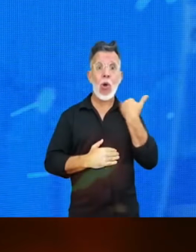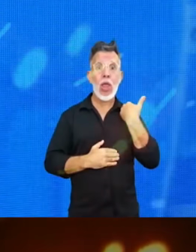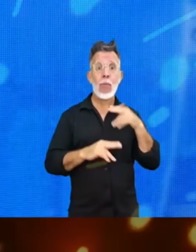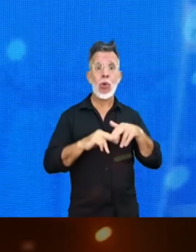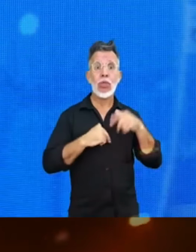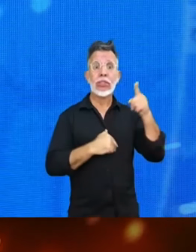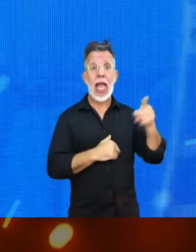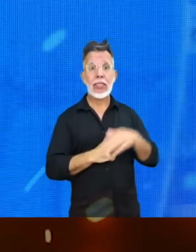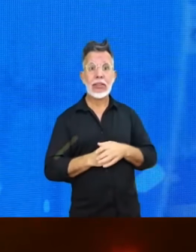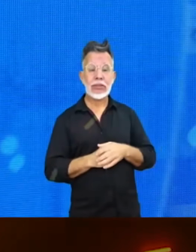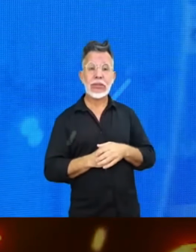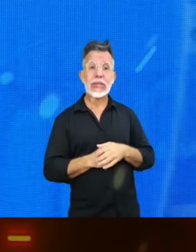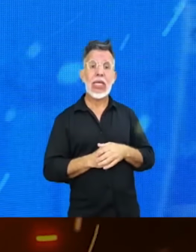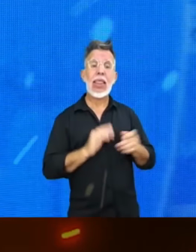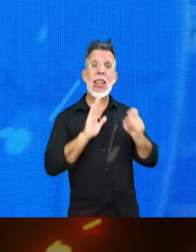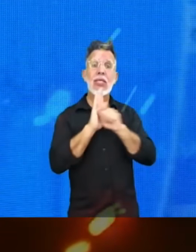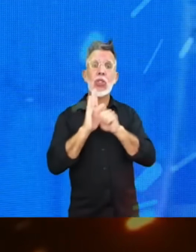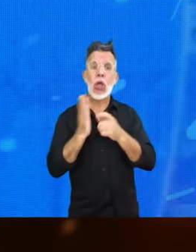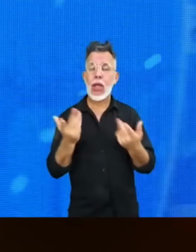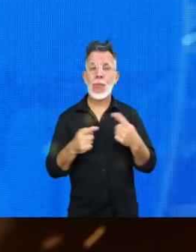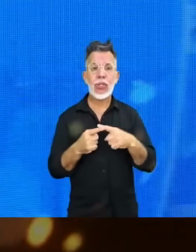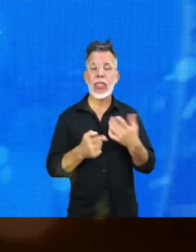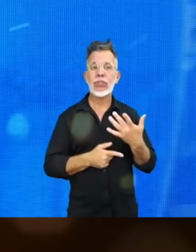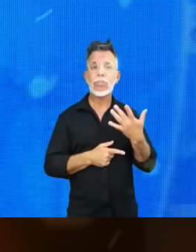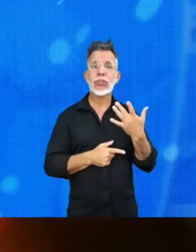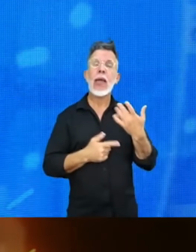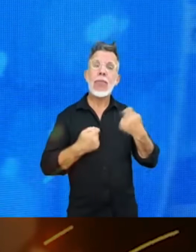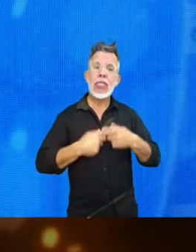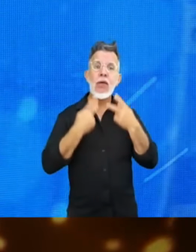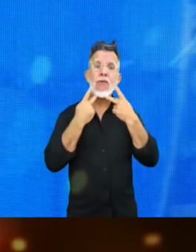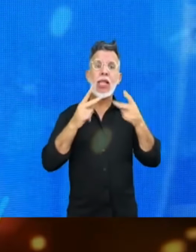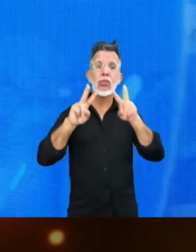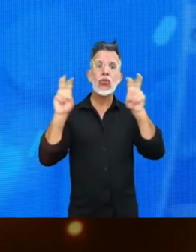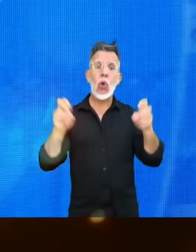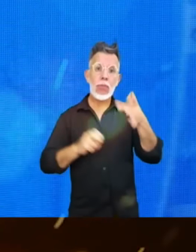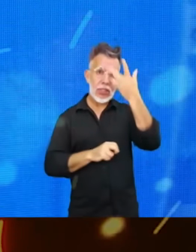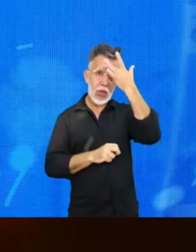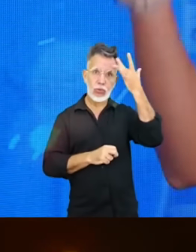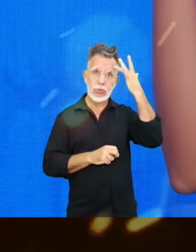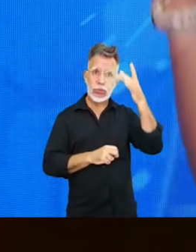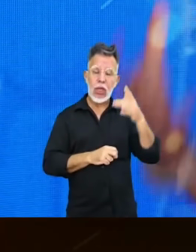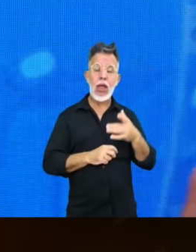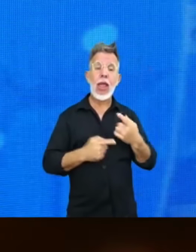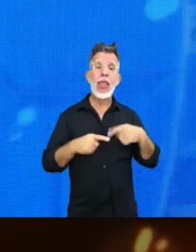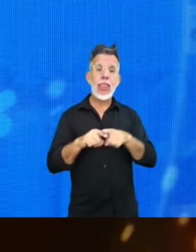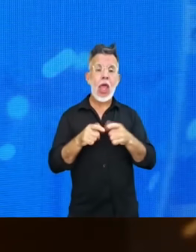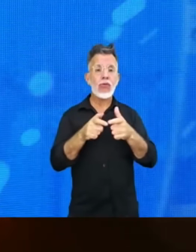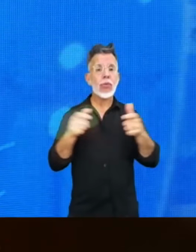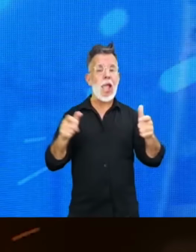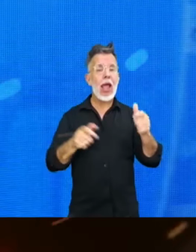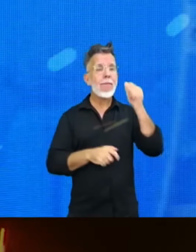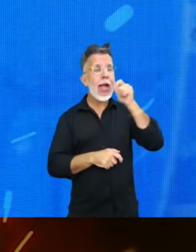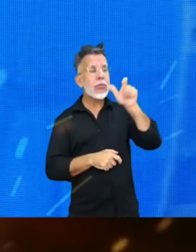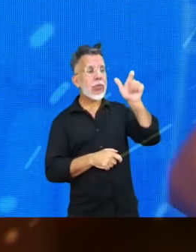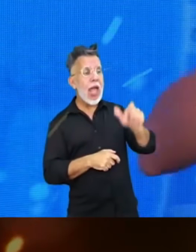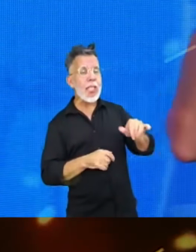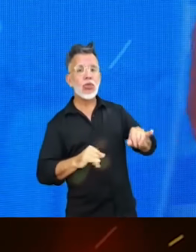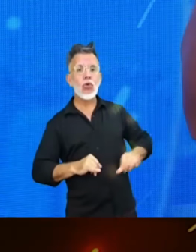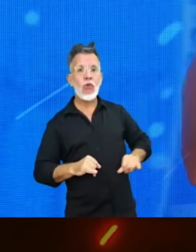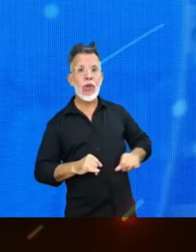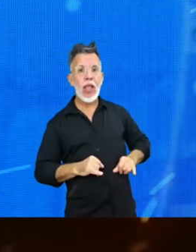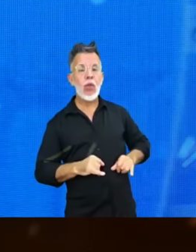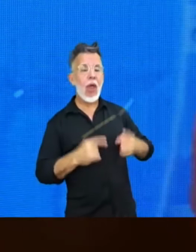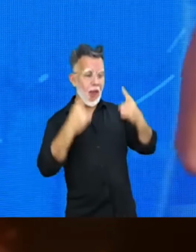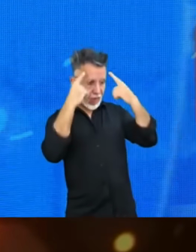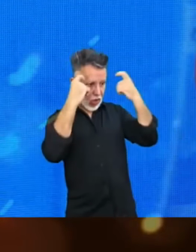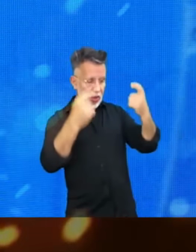sobre saúde mental então é por isso que eu vou ampliar o serviço pras mulheres que sofreram uma violência de apoio psicológico de renda